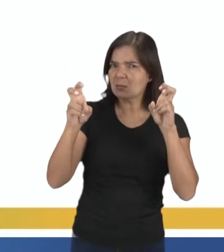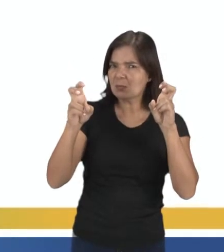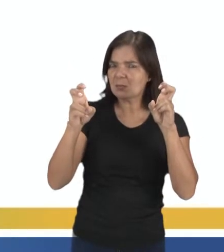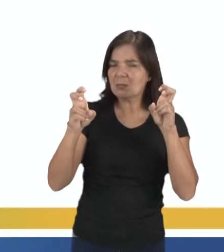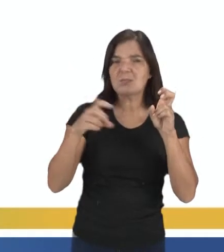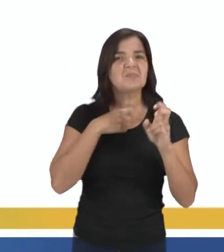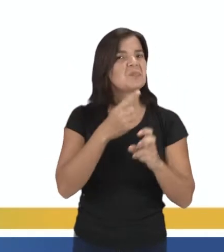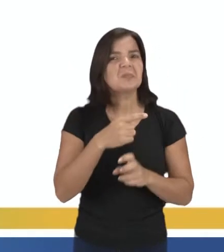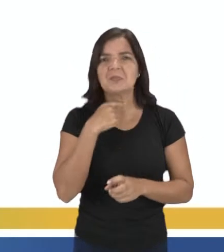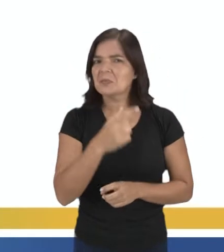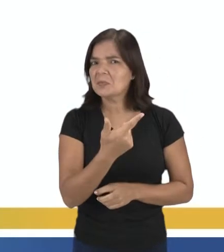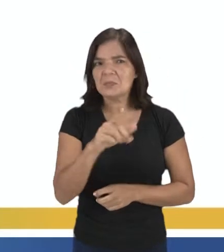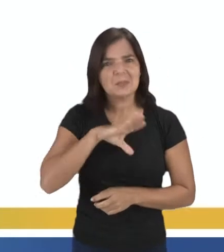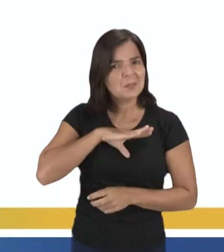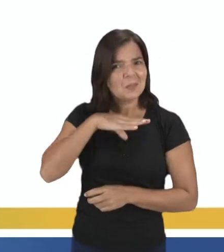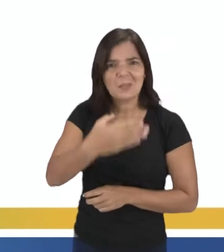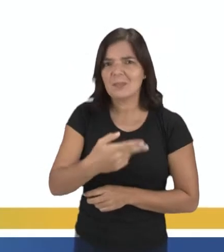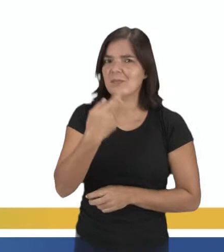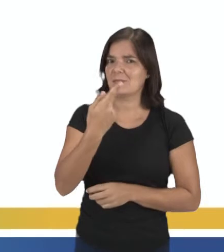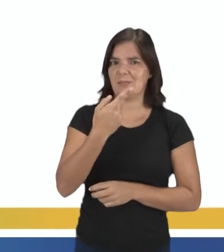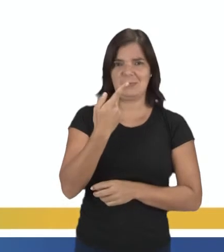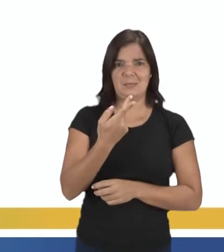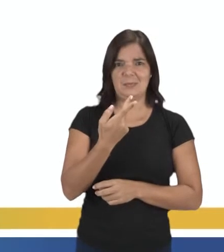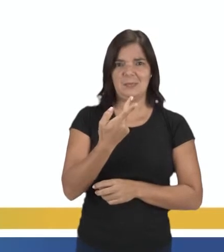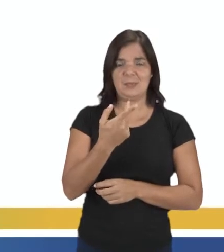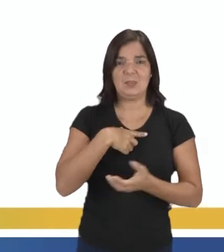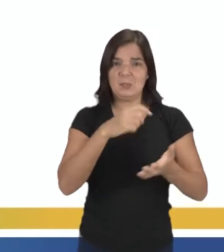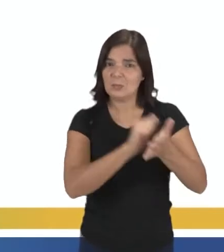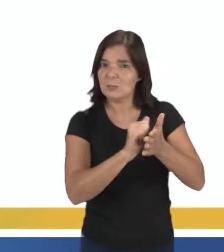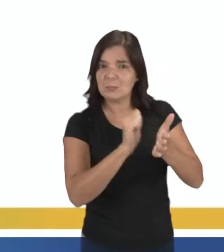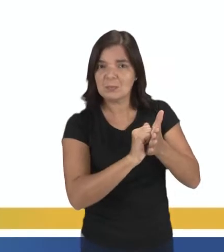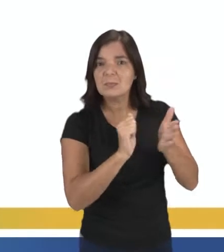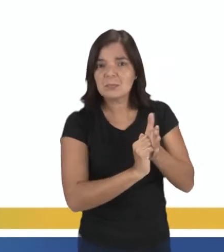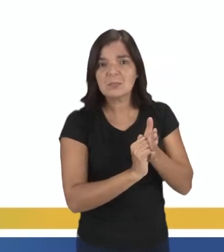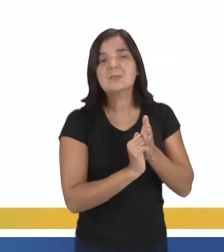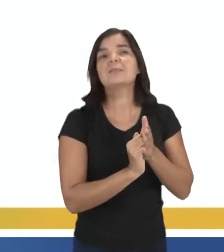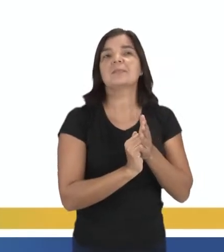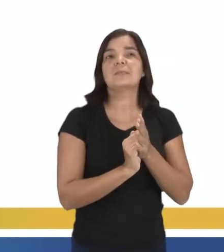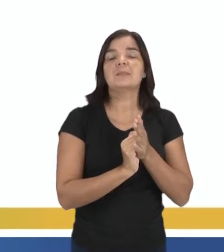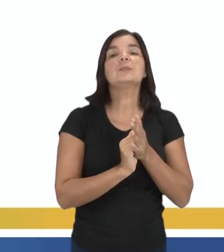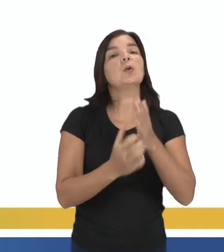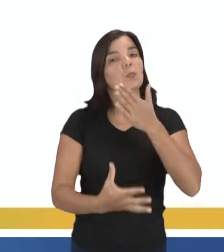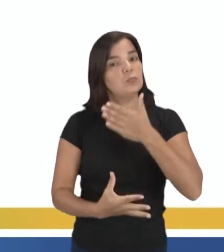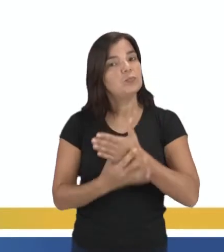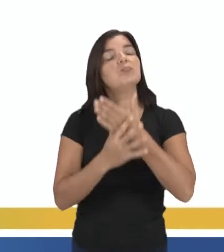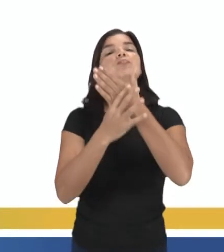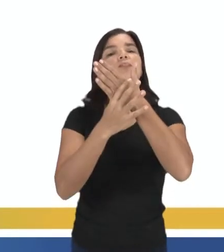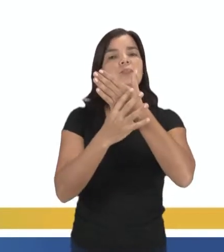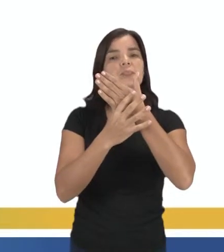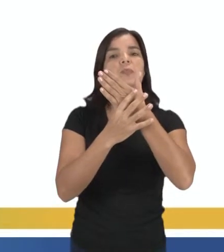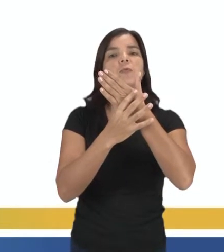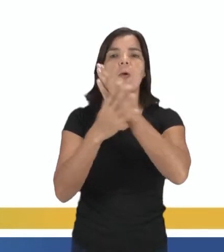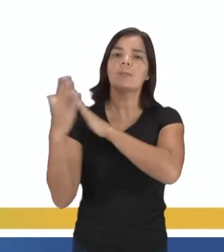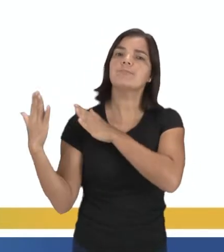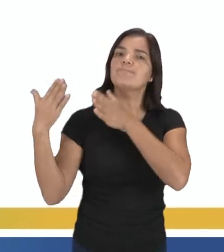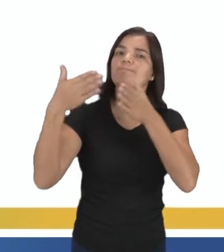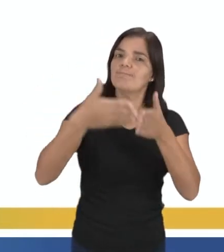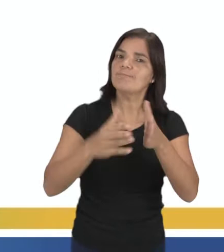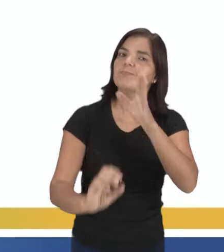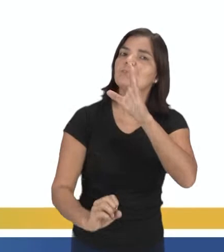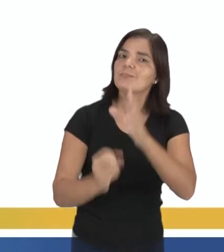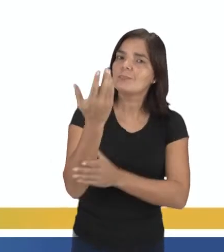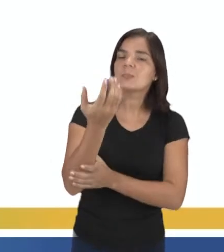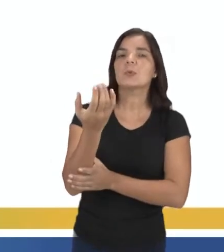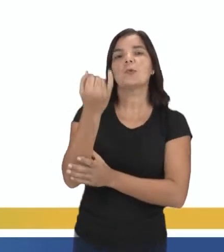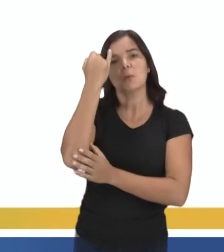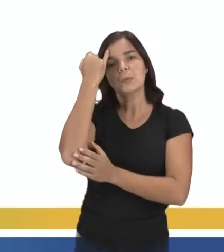outrora ninguém tivera coragem de falar, de escrever. Então, o realismo veio para isso, surgiu com